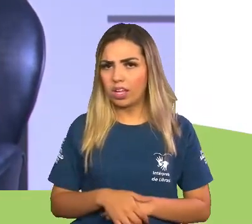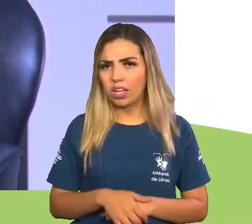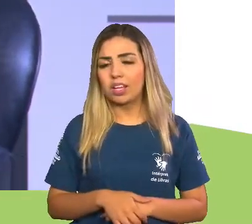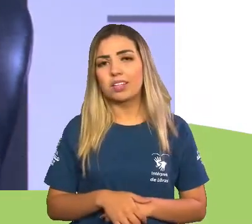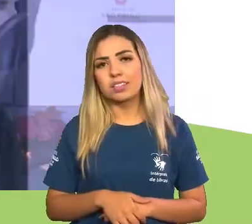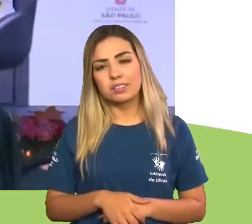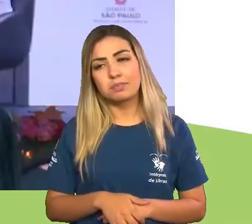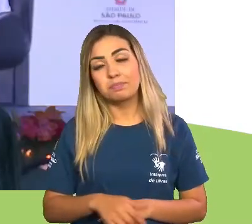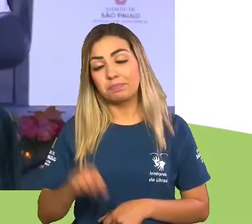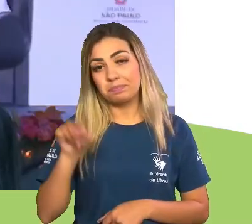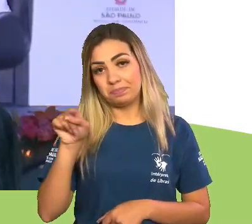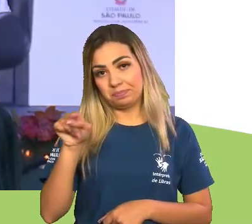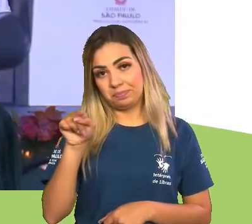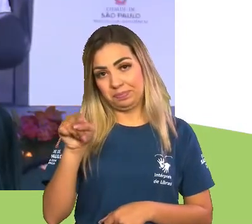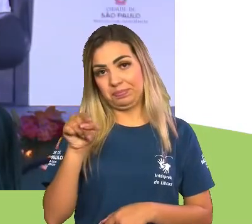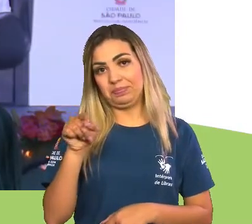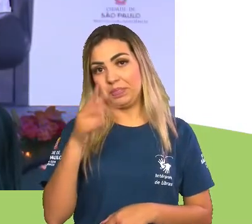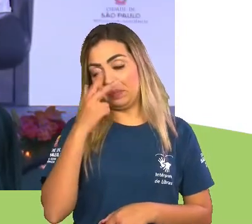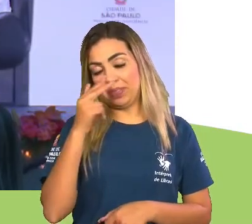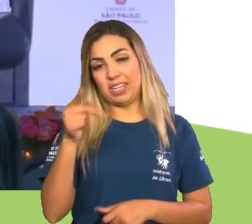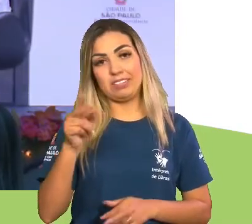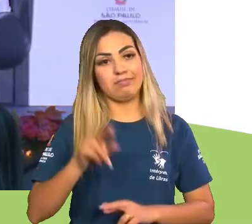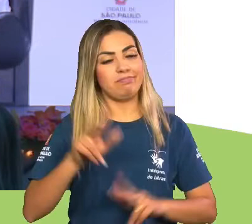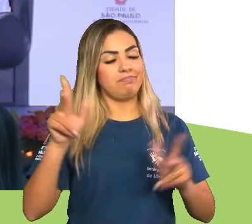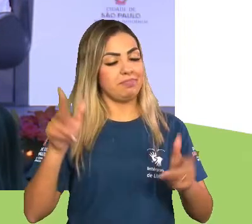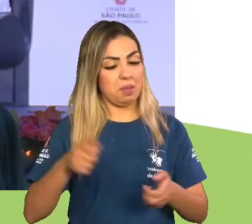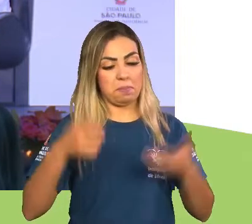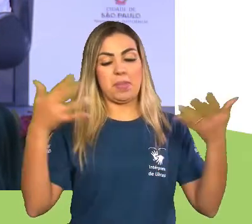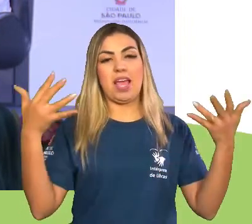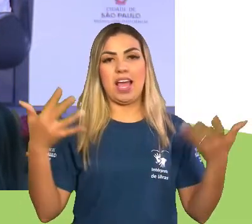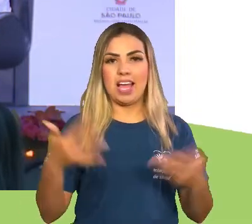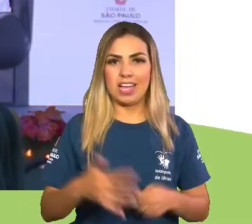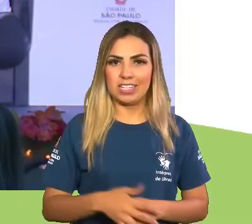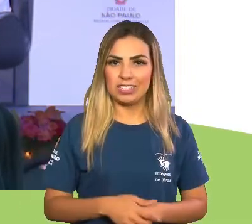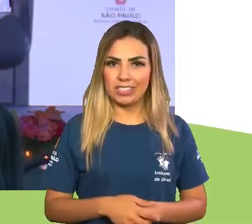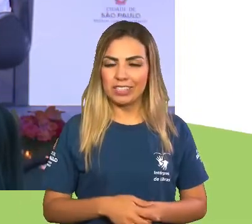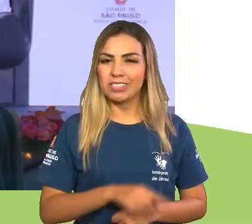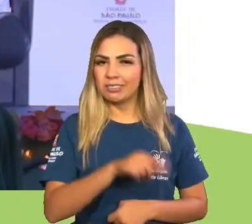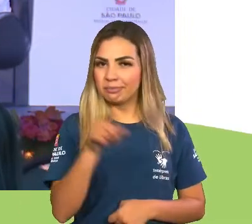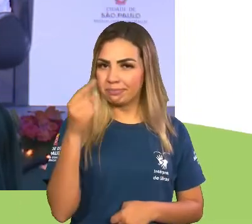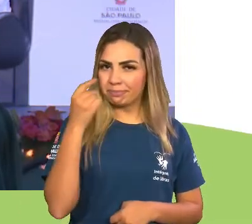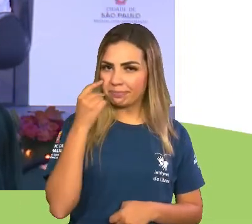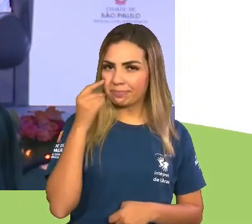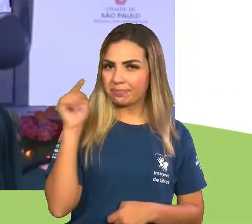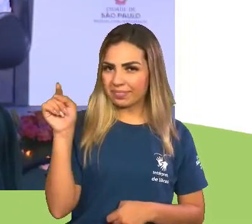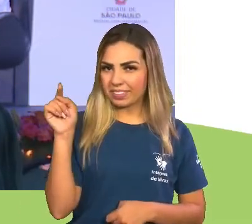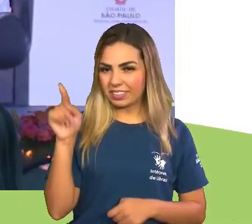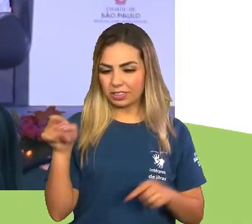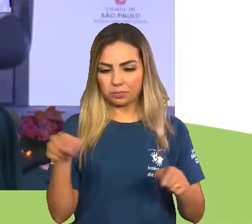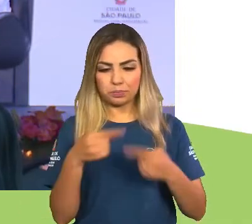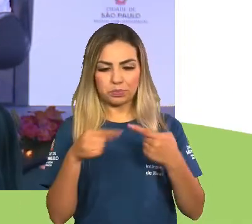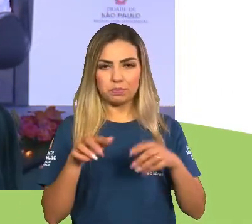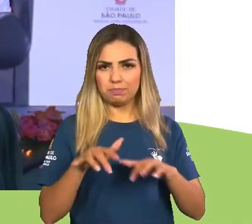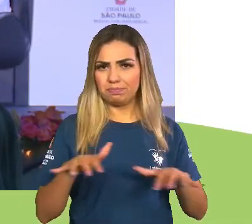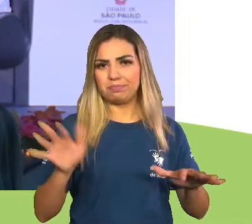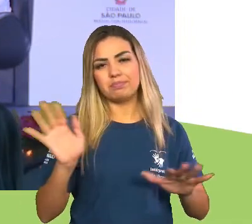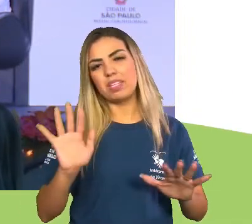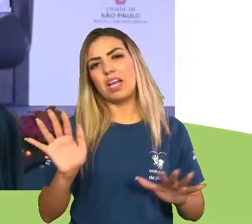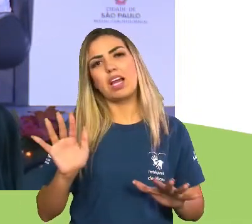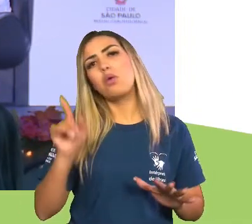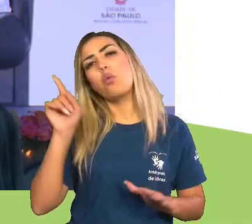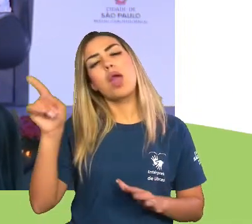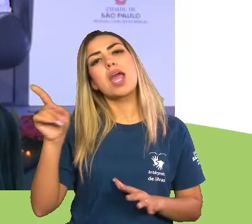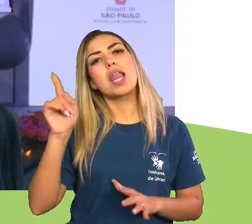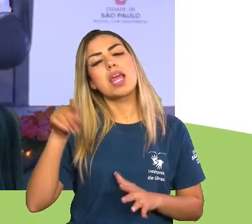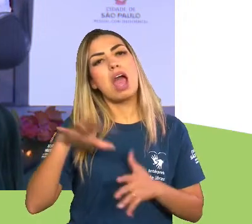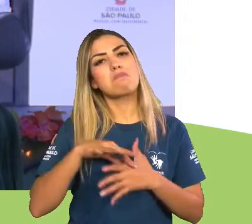O Carlinhos, ele é mágico, hein? Cuidado. Vocês acham que ele é um percussionista? Ele é um maestro. Ele é um